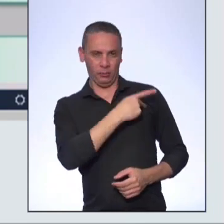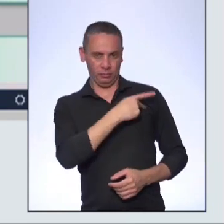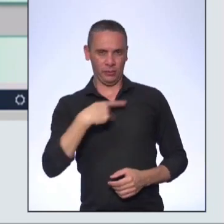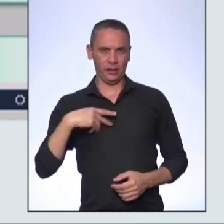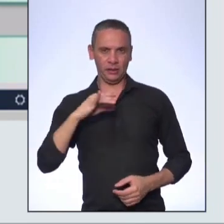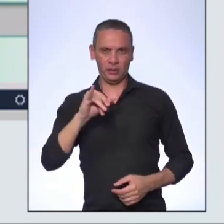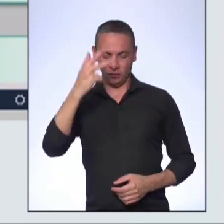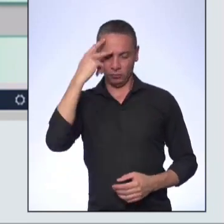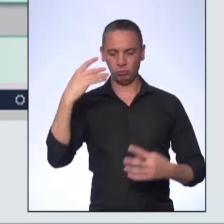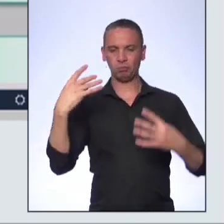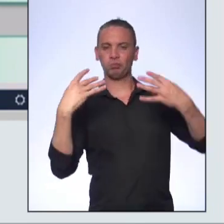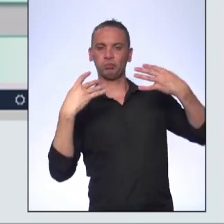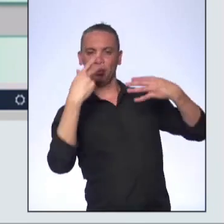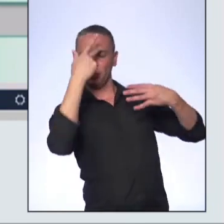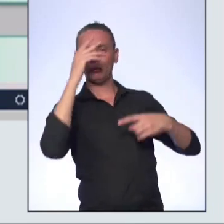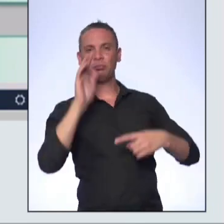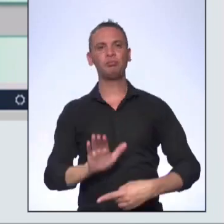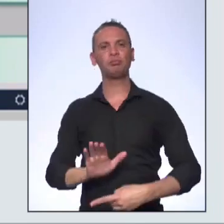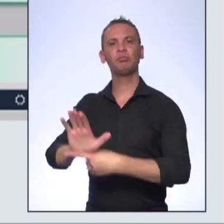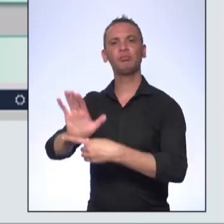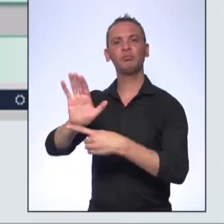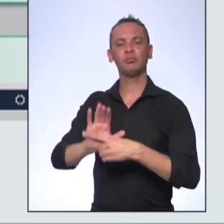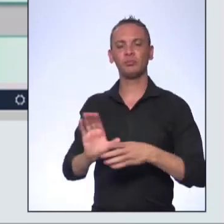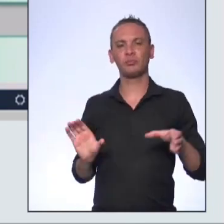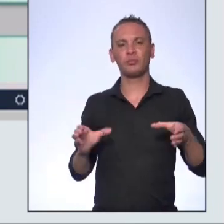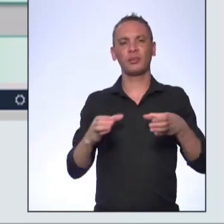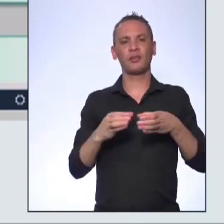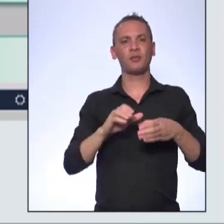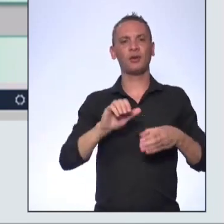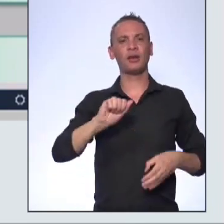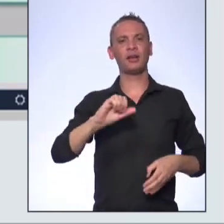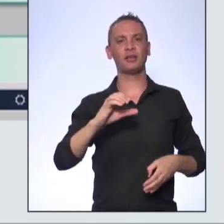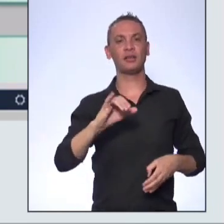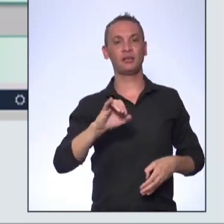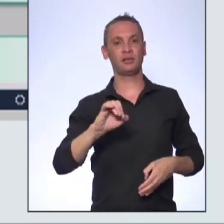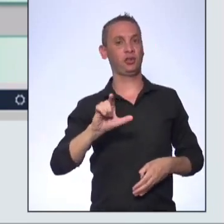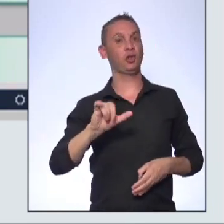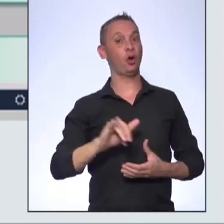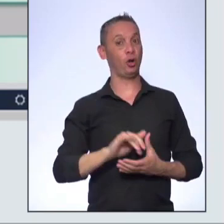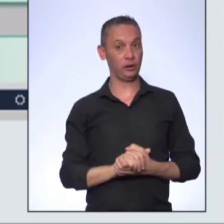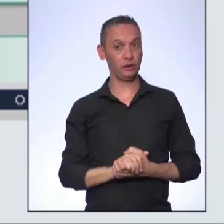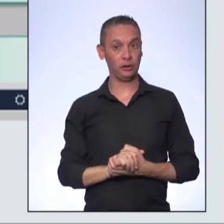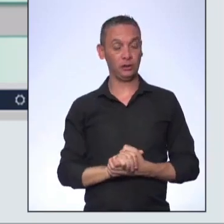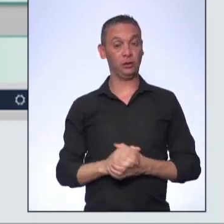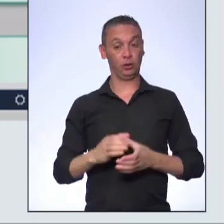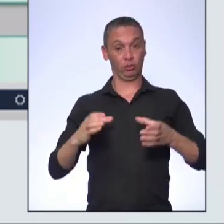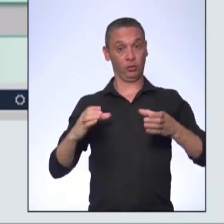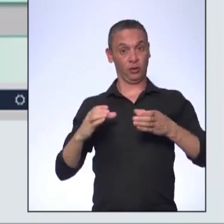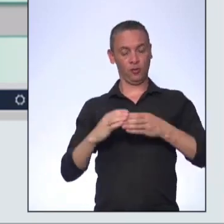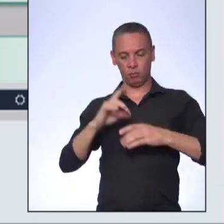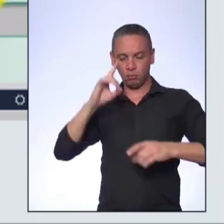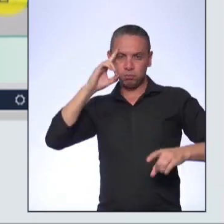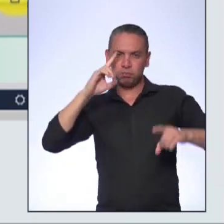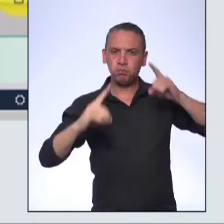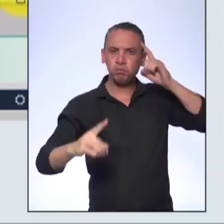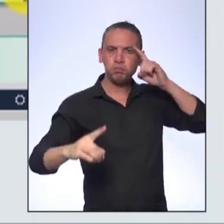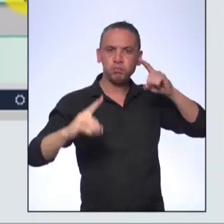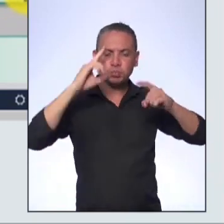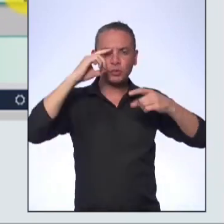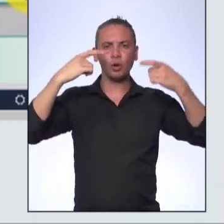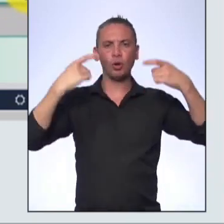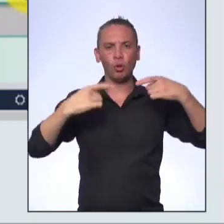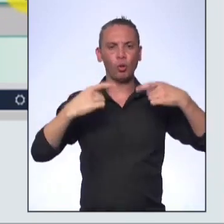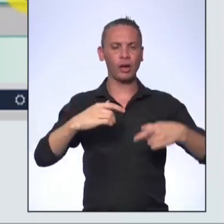para apoiar a oligarquia Arcioli, família que controlou por décadas o governo estadual no Ceará. O